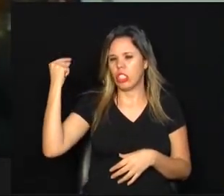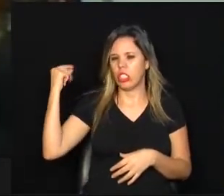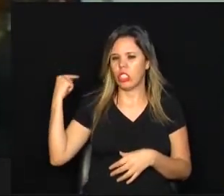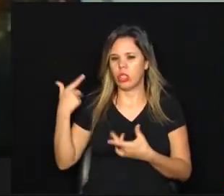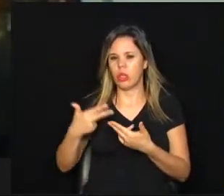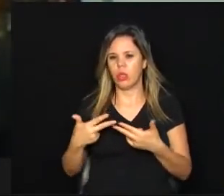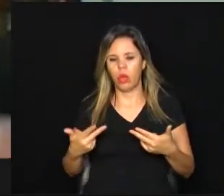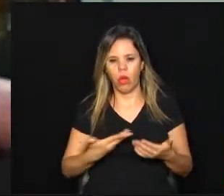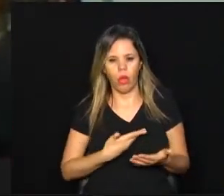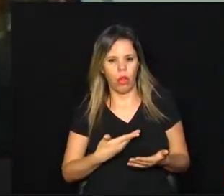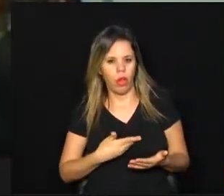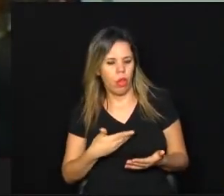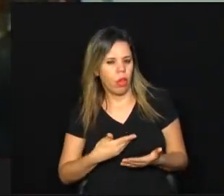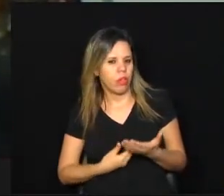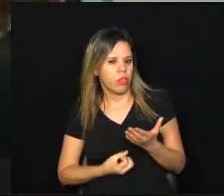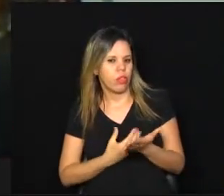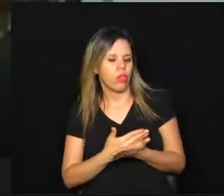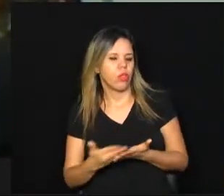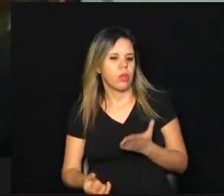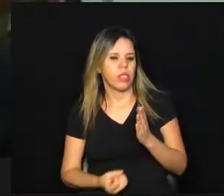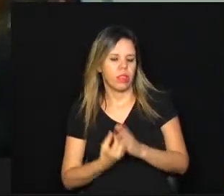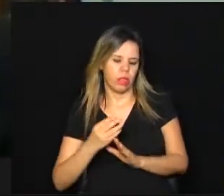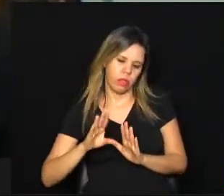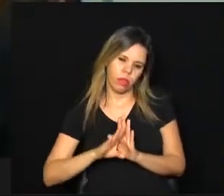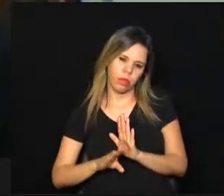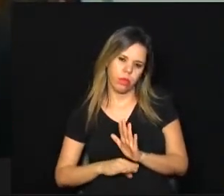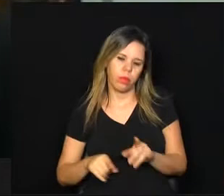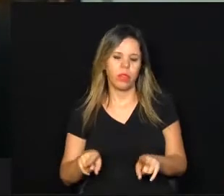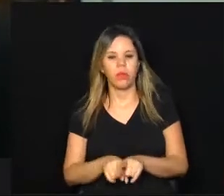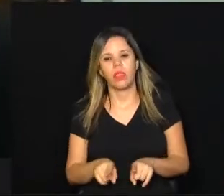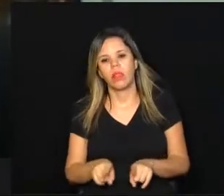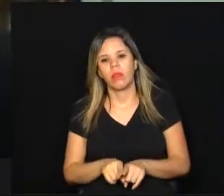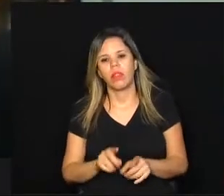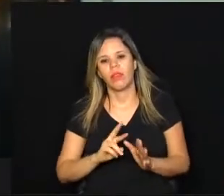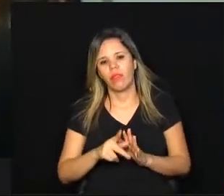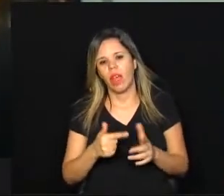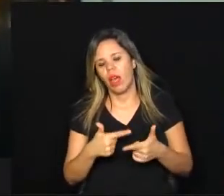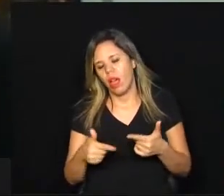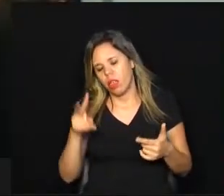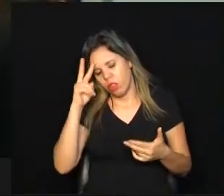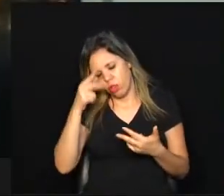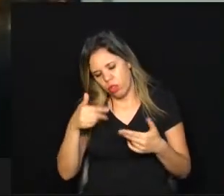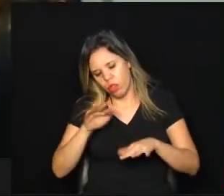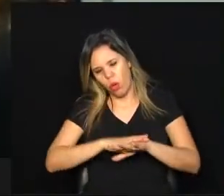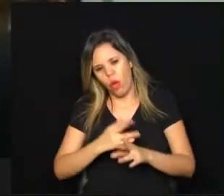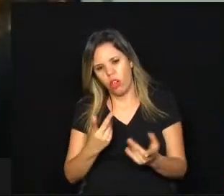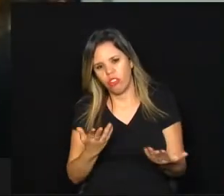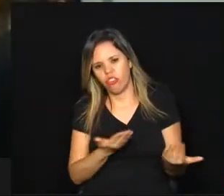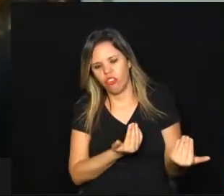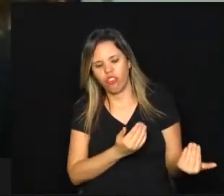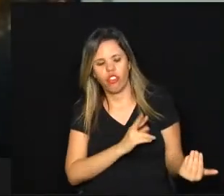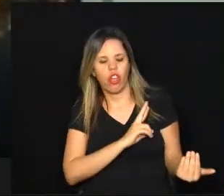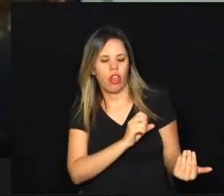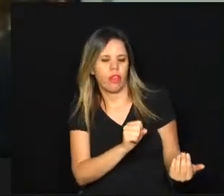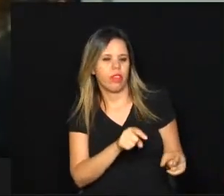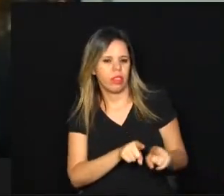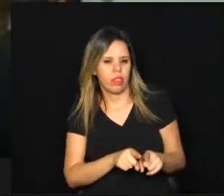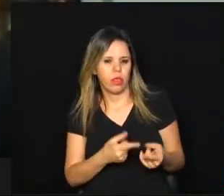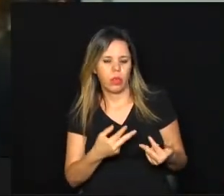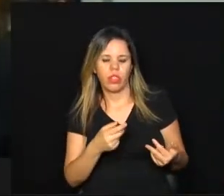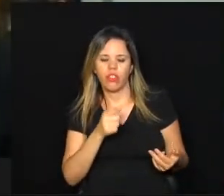outros colegas que iniciaram o programa, e tem outros hidrossauros mais jovens, como o Rossini aqui presente, né, que